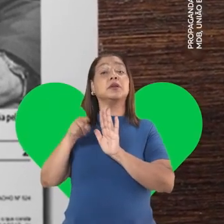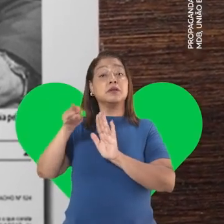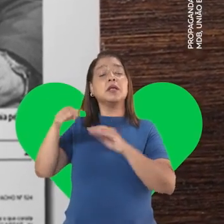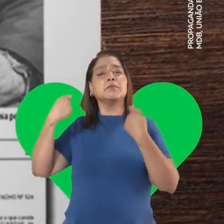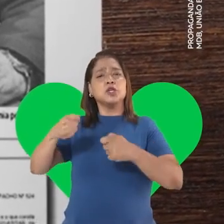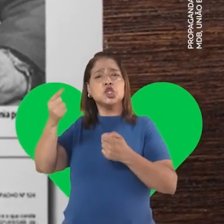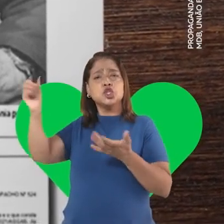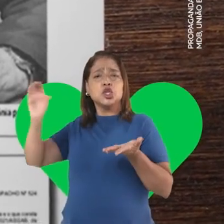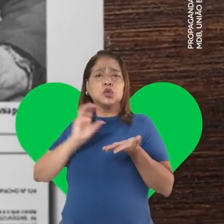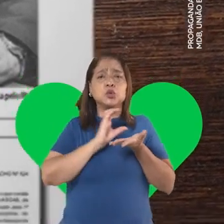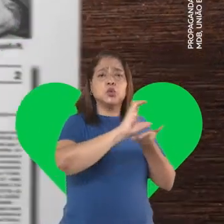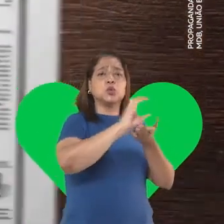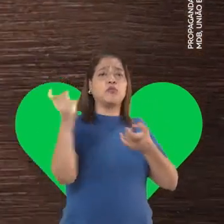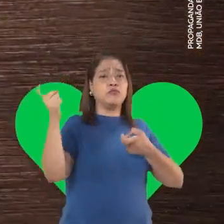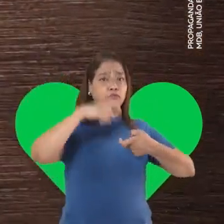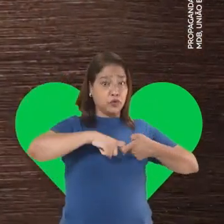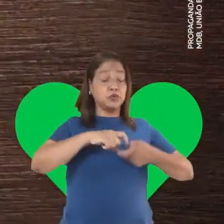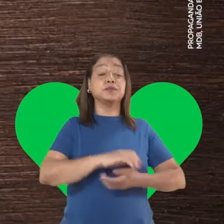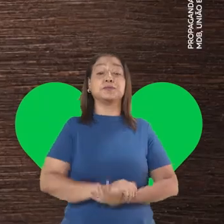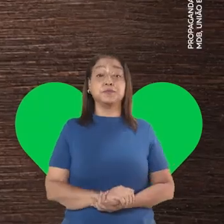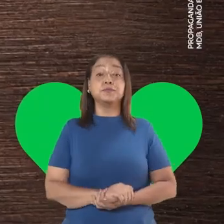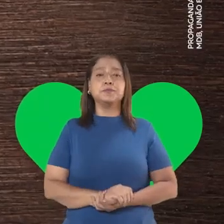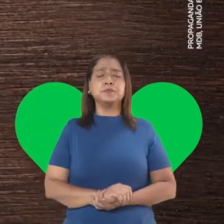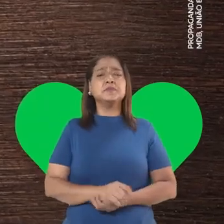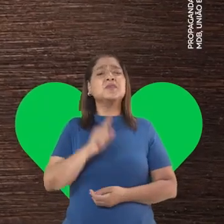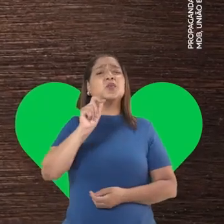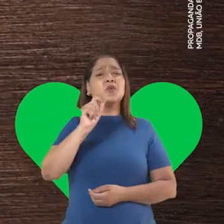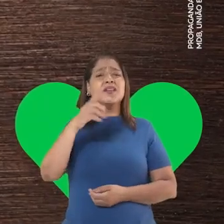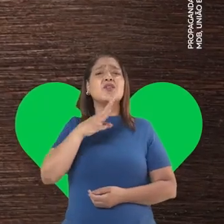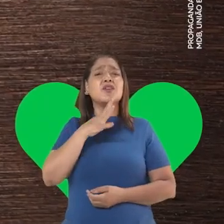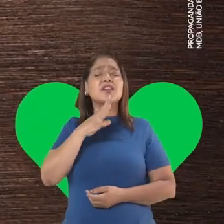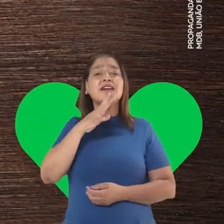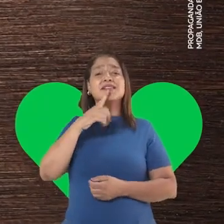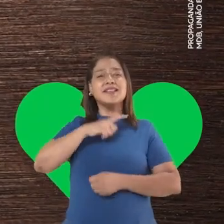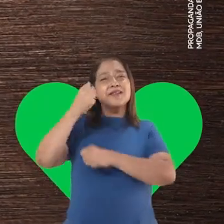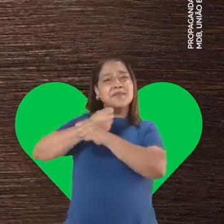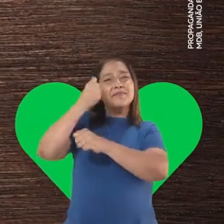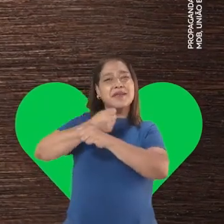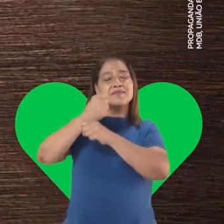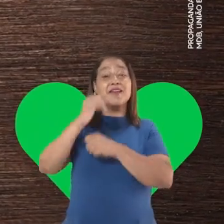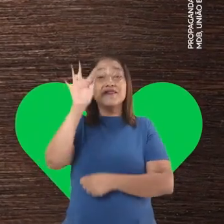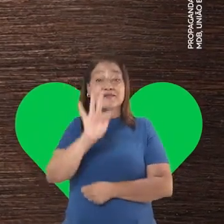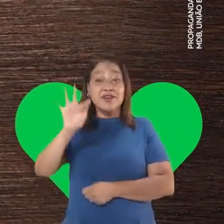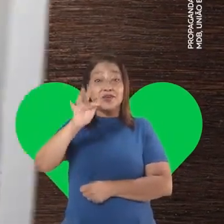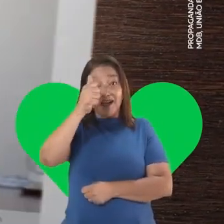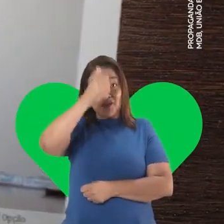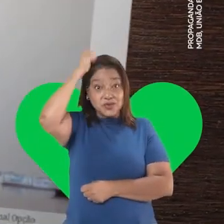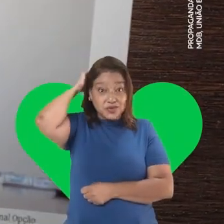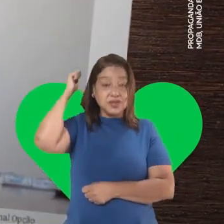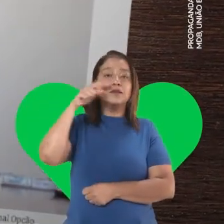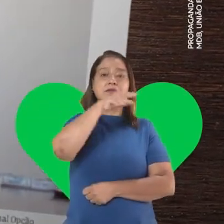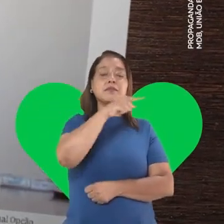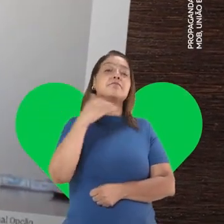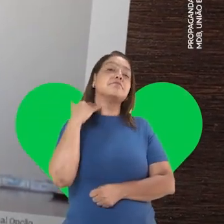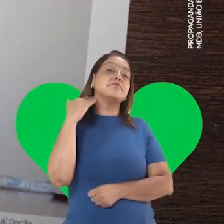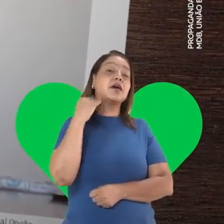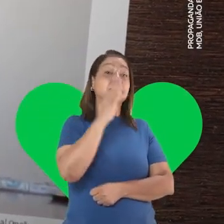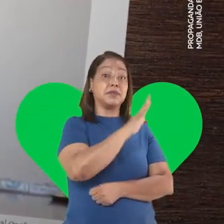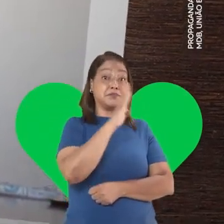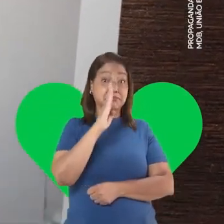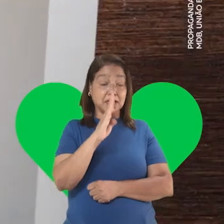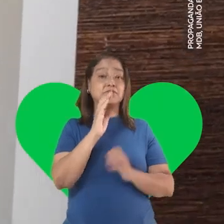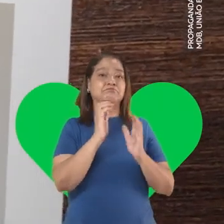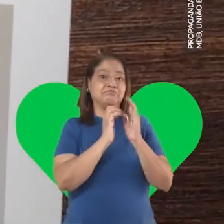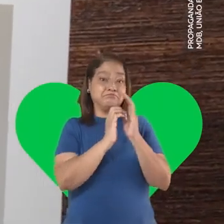que devolver todo o dinheiro ao Estado. Calotes, sabe o prédio da faculdade do Alcides? Foi tomado pelo Banco do Brasil